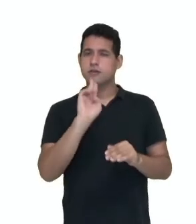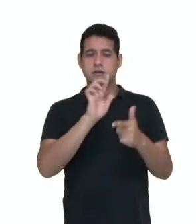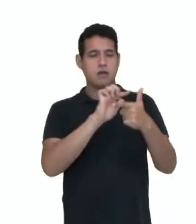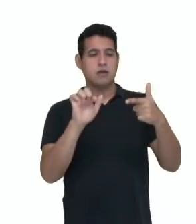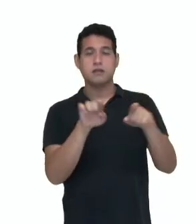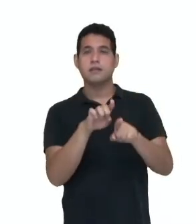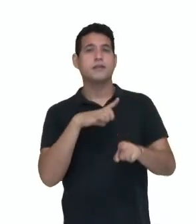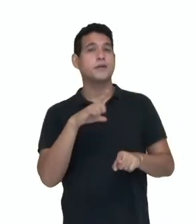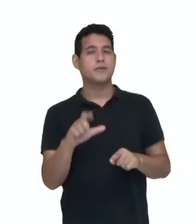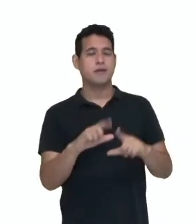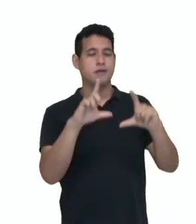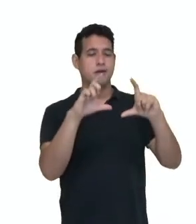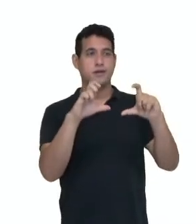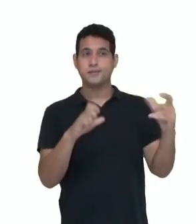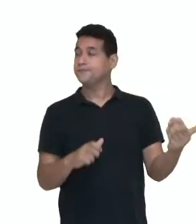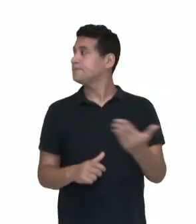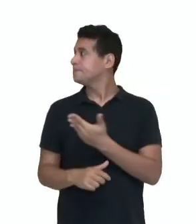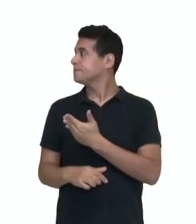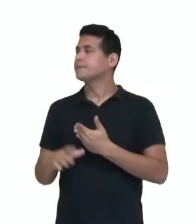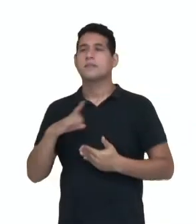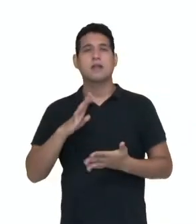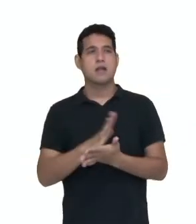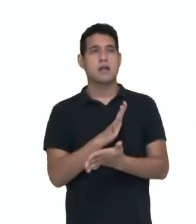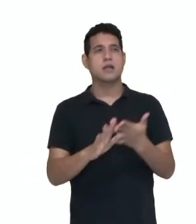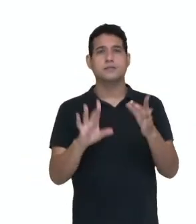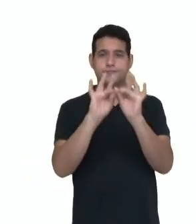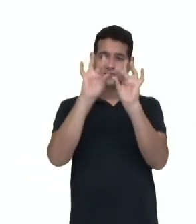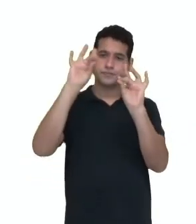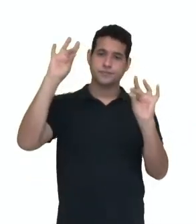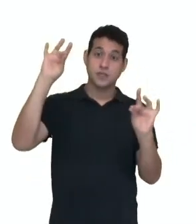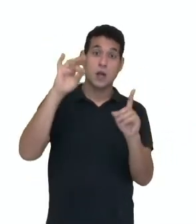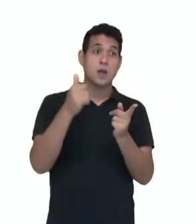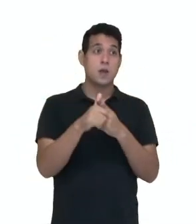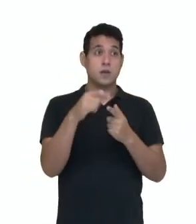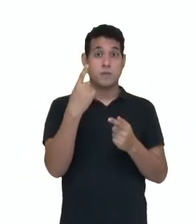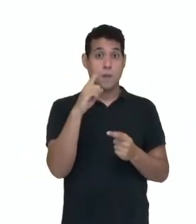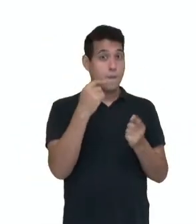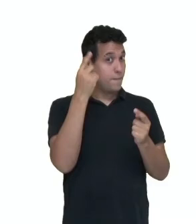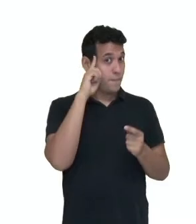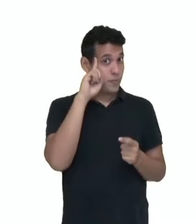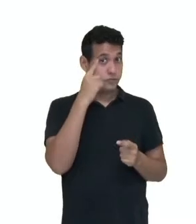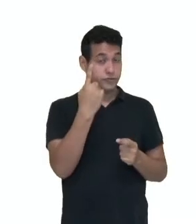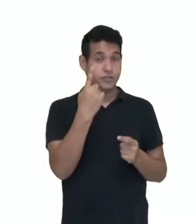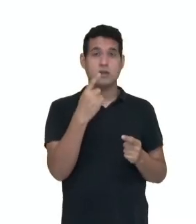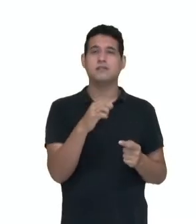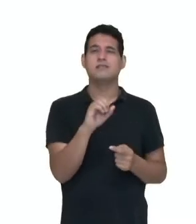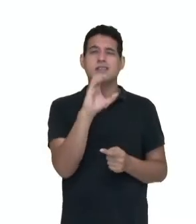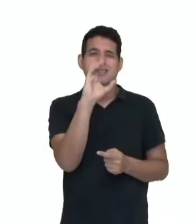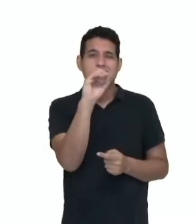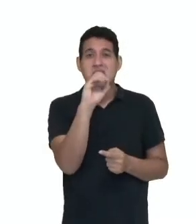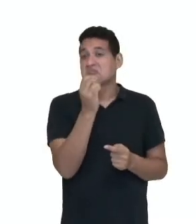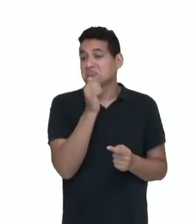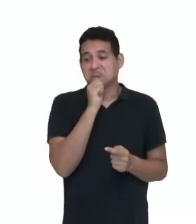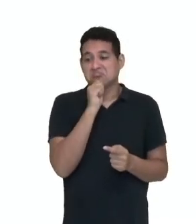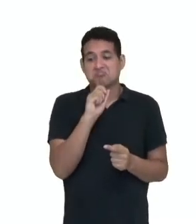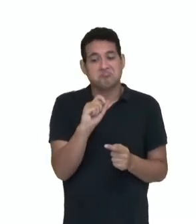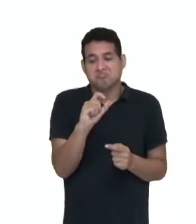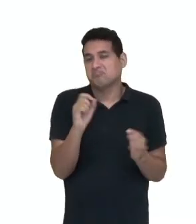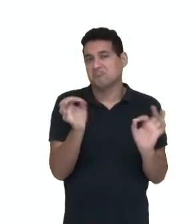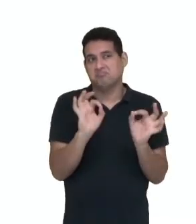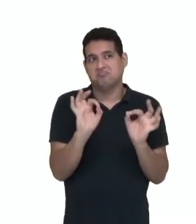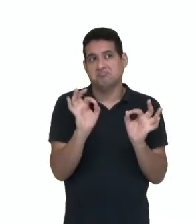gráfico, obtemos a figura abaixo. Então, ele colocou alguns pontos. Primeiro dia, 0 centímetro, né? Sementinha, sem altura, faz